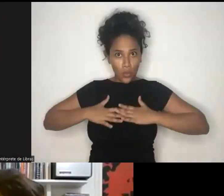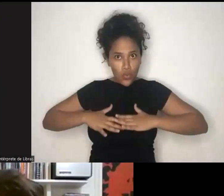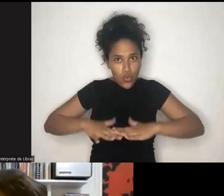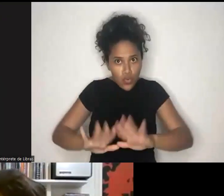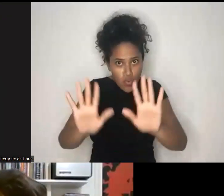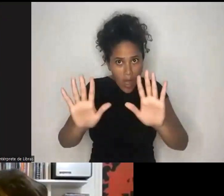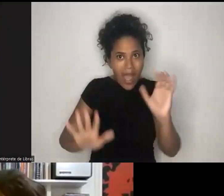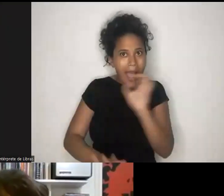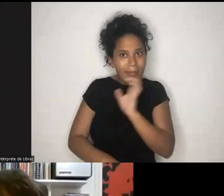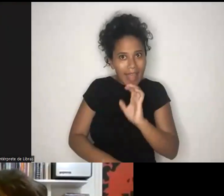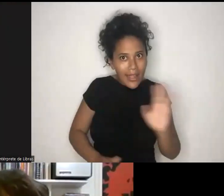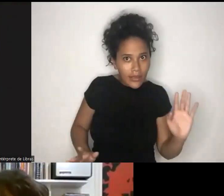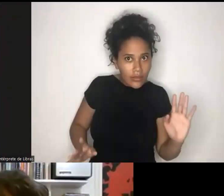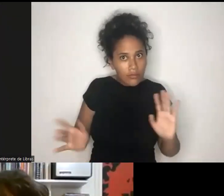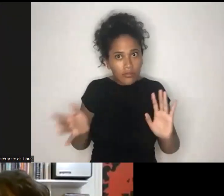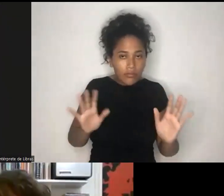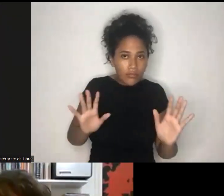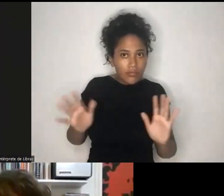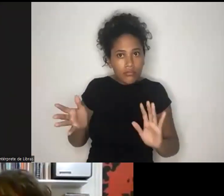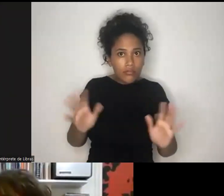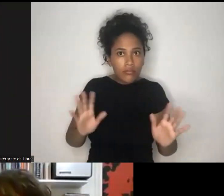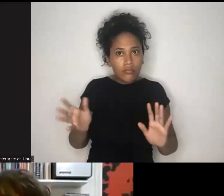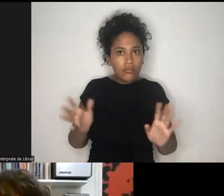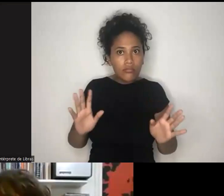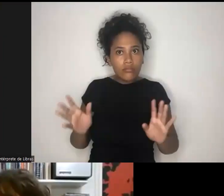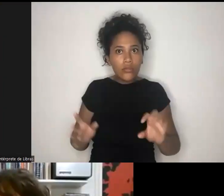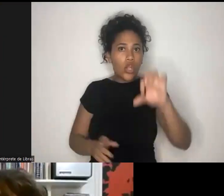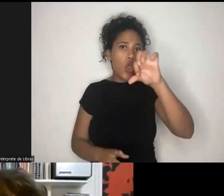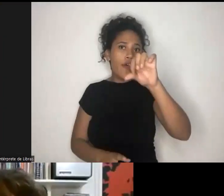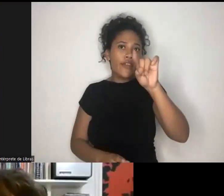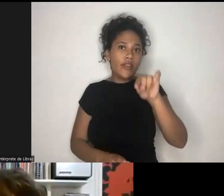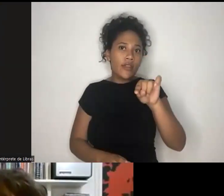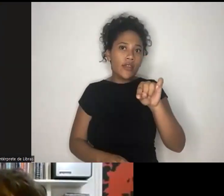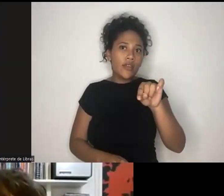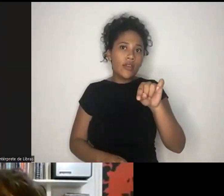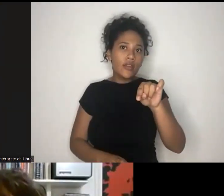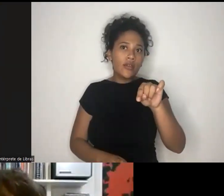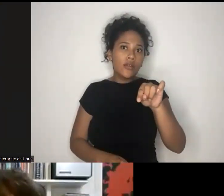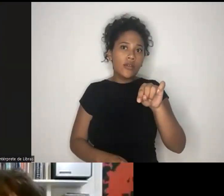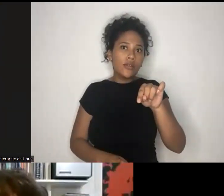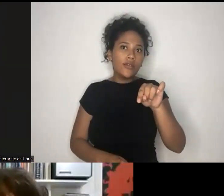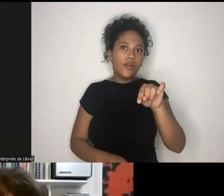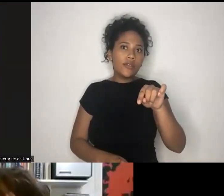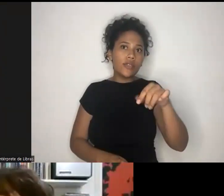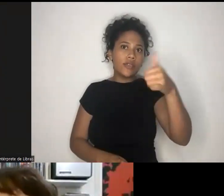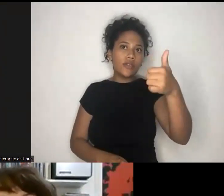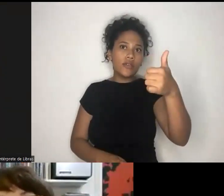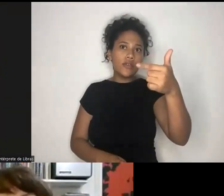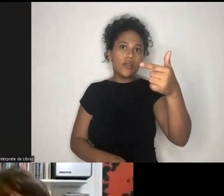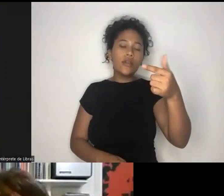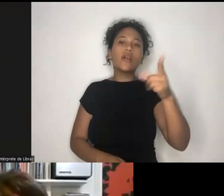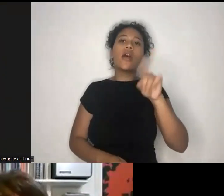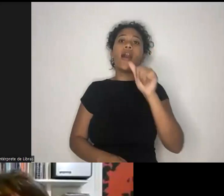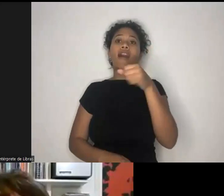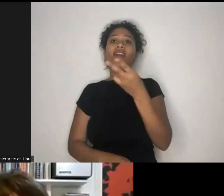rapidex assim às 9:12 a gente tá todo mundo de volta aqui para o Andrei que